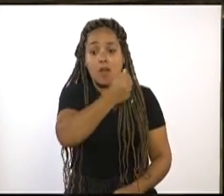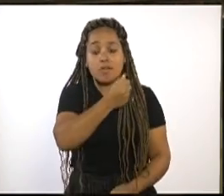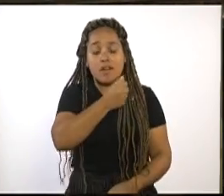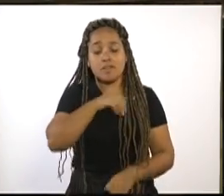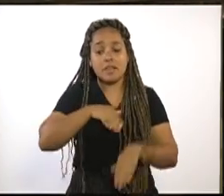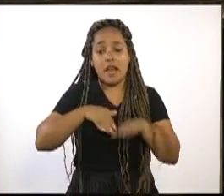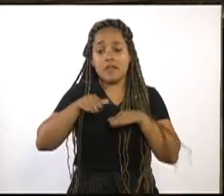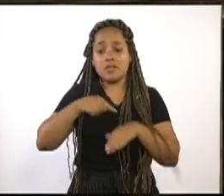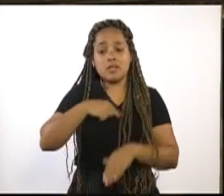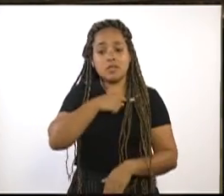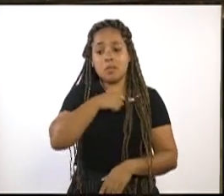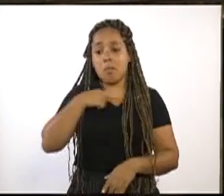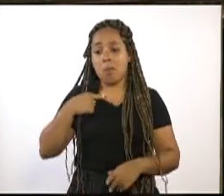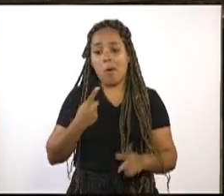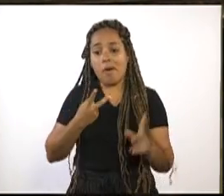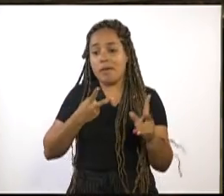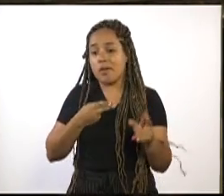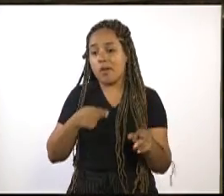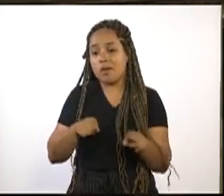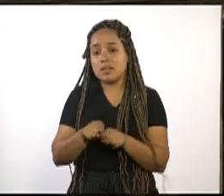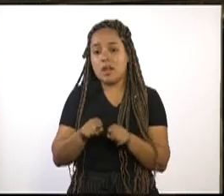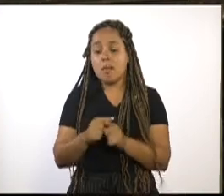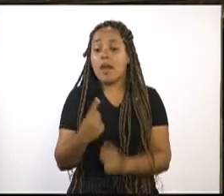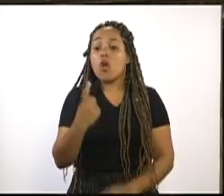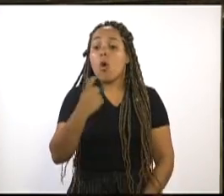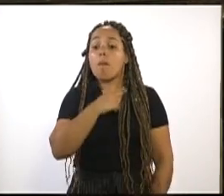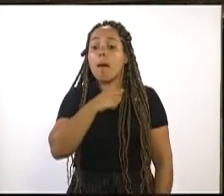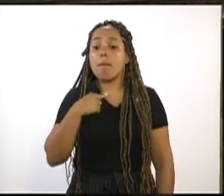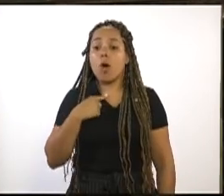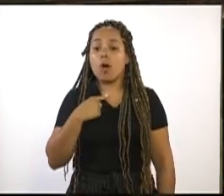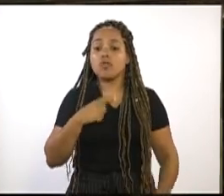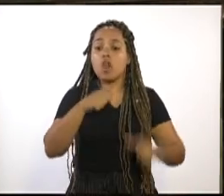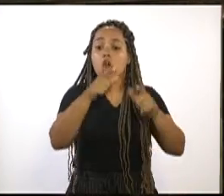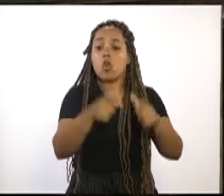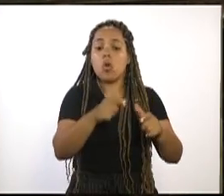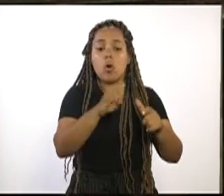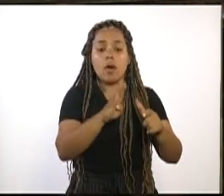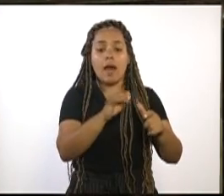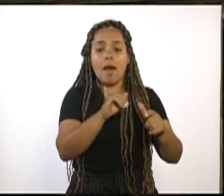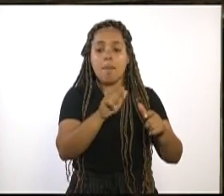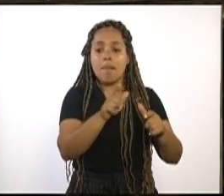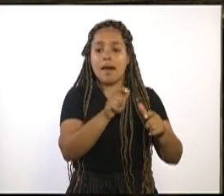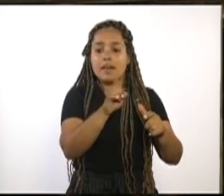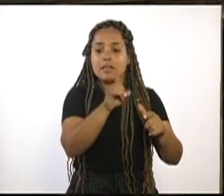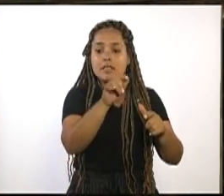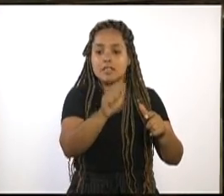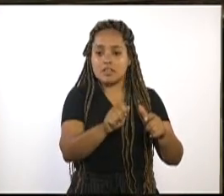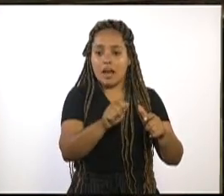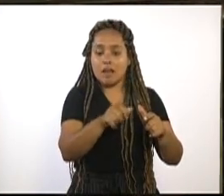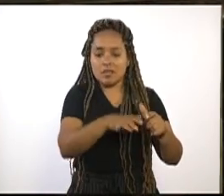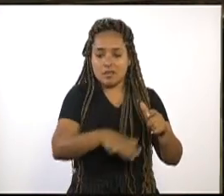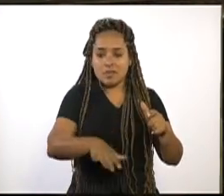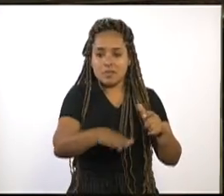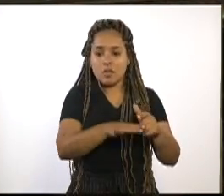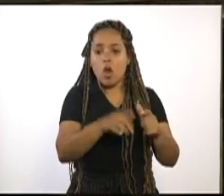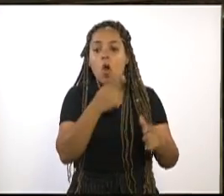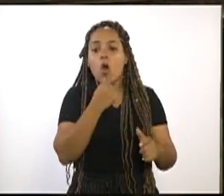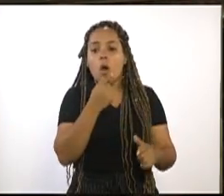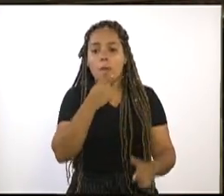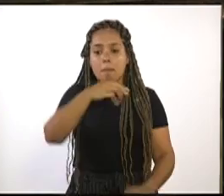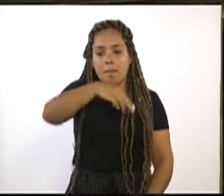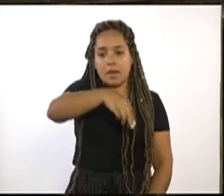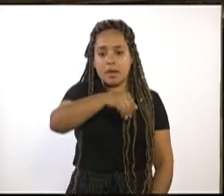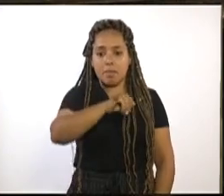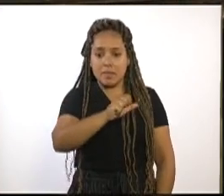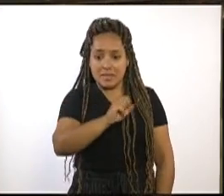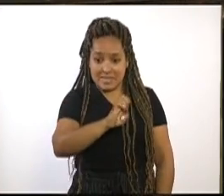também sendo vítimas. E uma morte na Baixada, o Misael Xavier, de 62 anos, que morreu